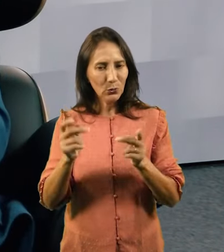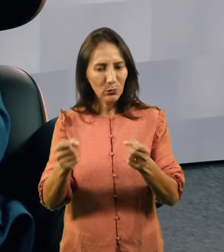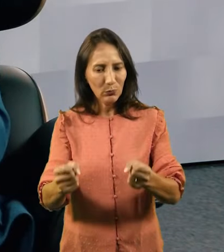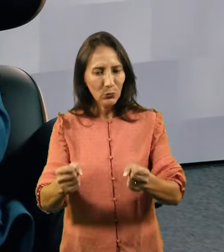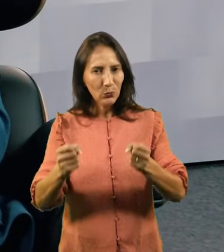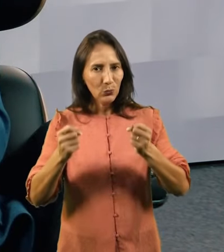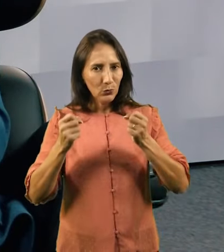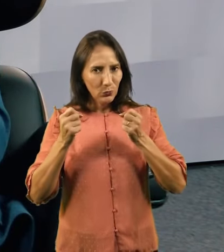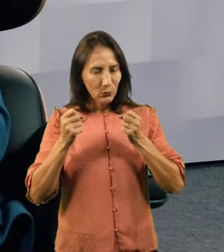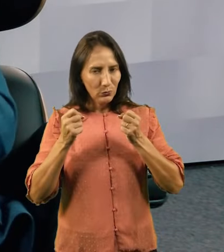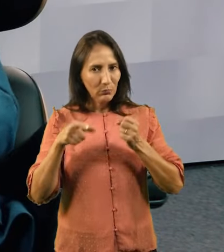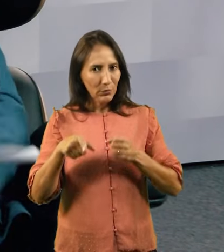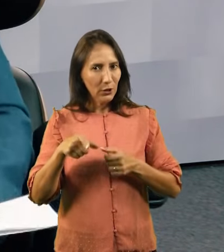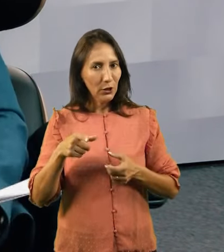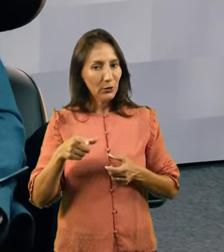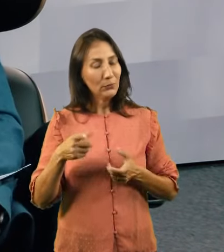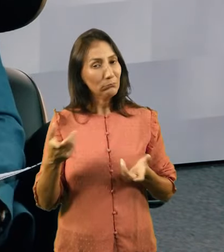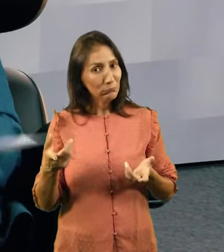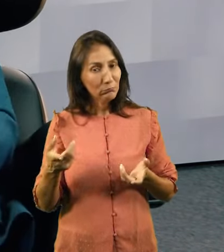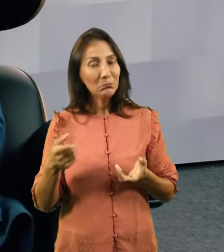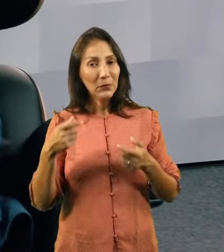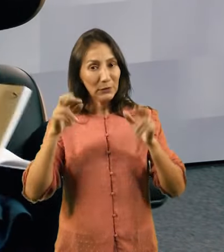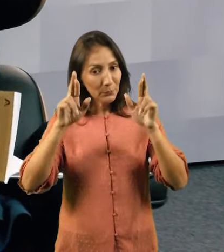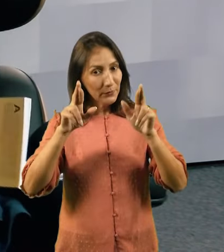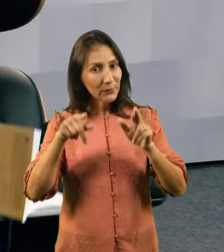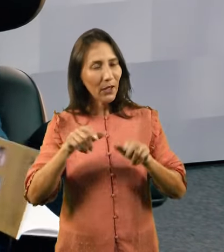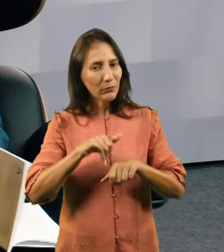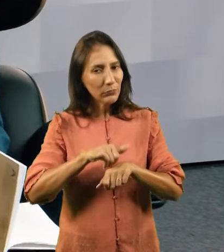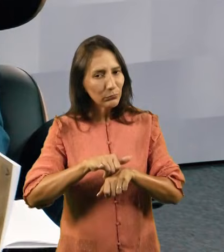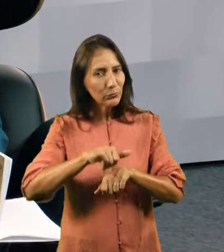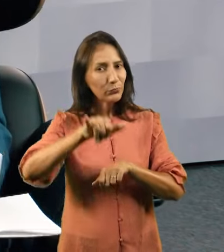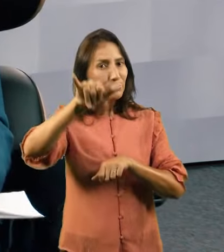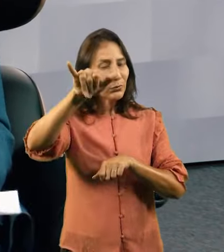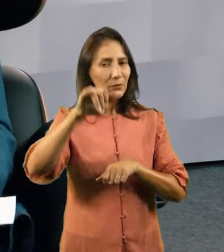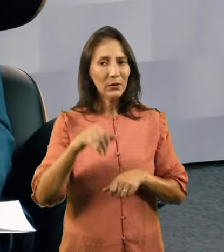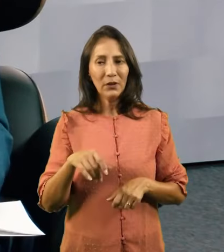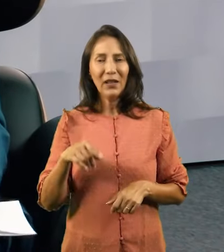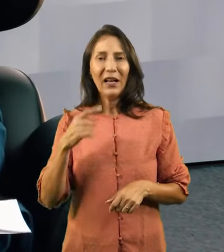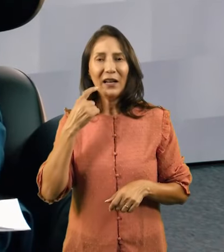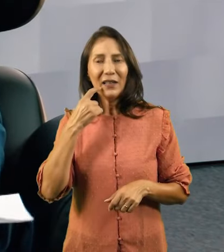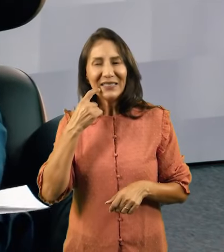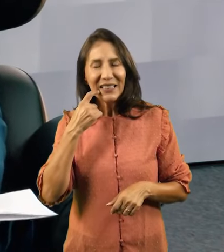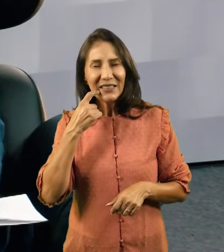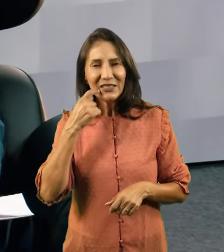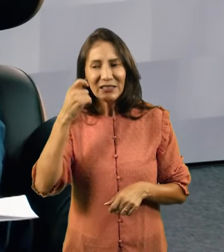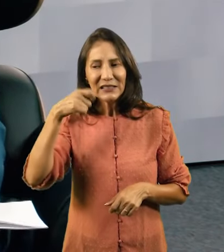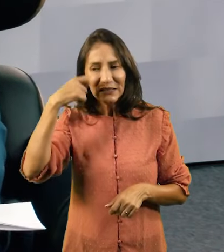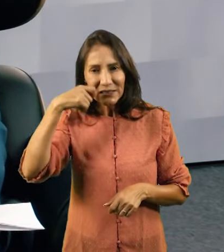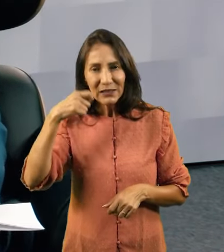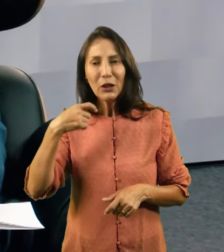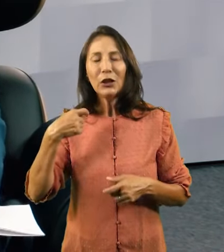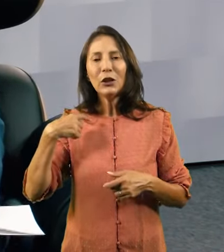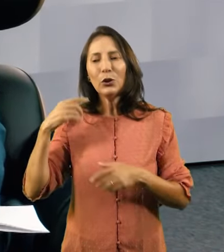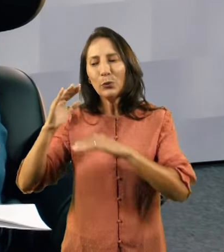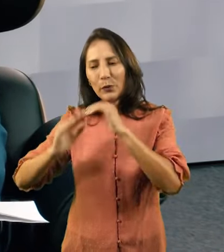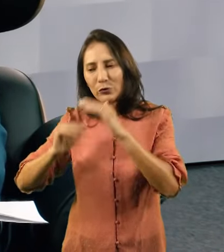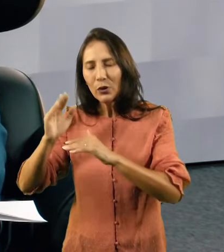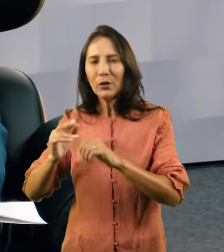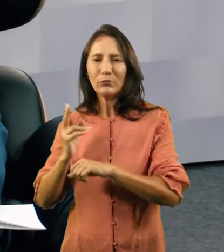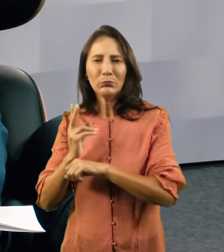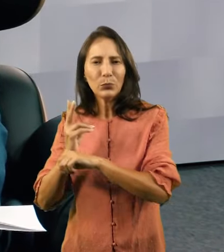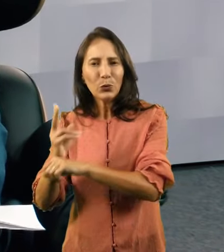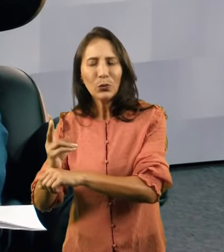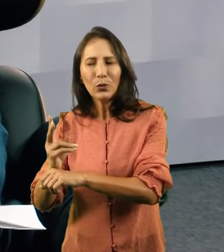preciso de um dentista para cuidar dos meus dentes, por que eu não posso também procurar um